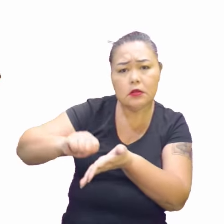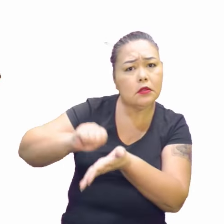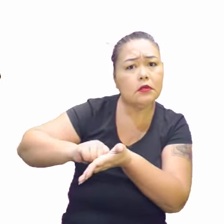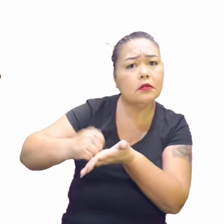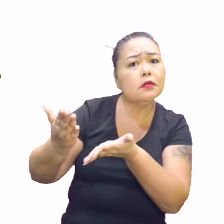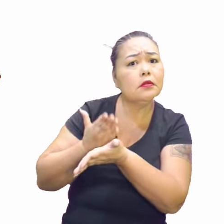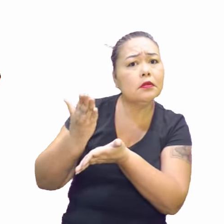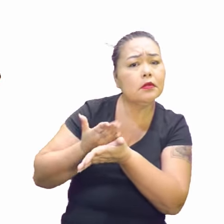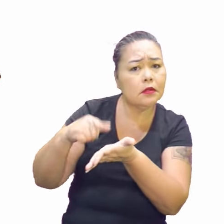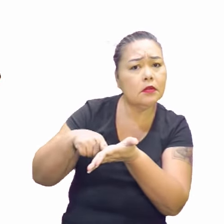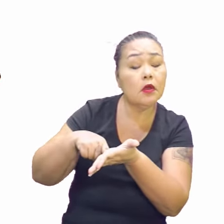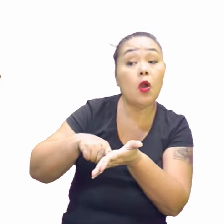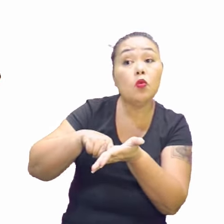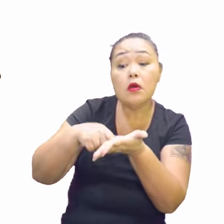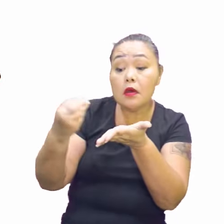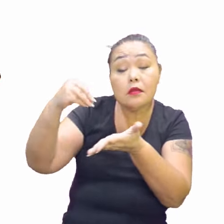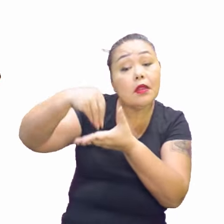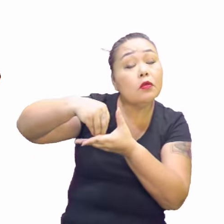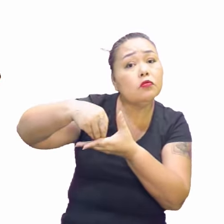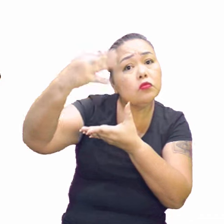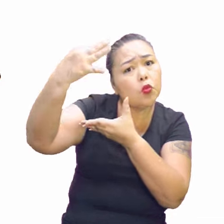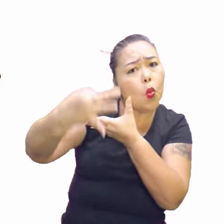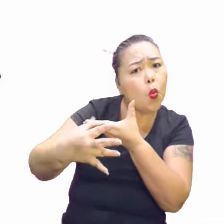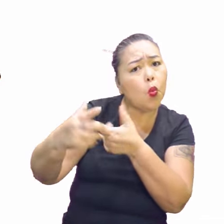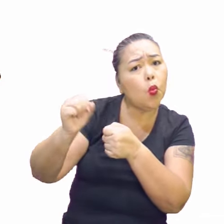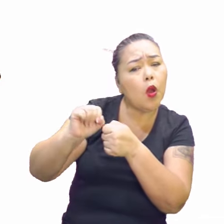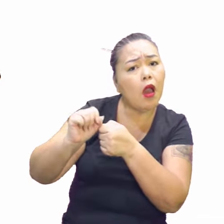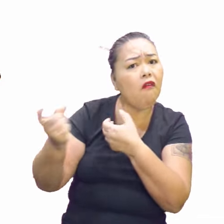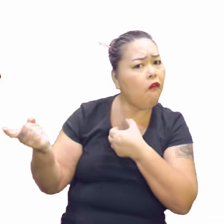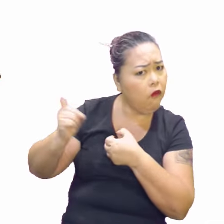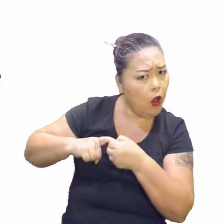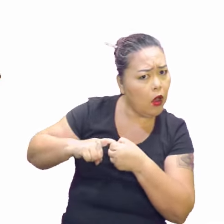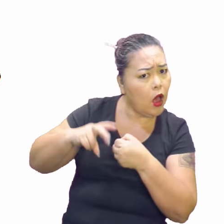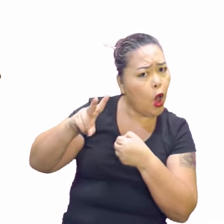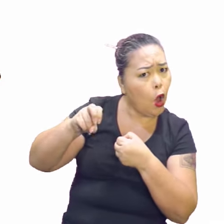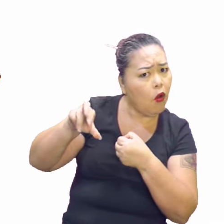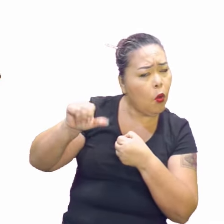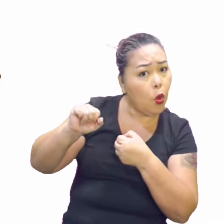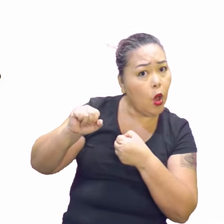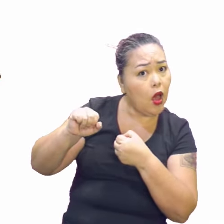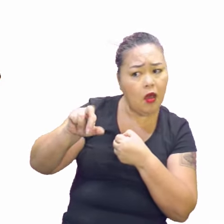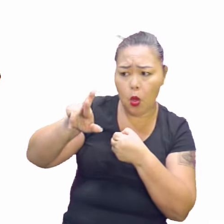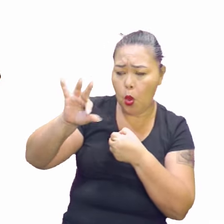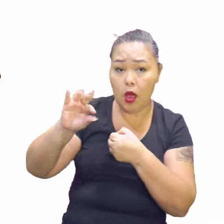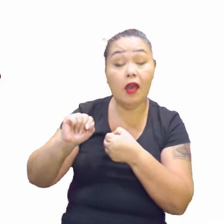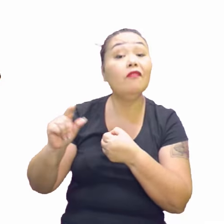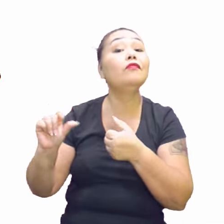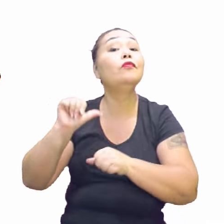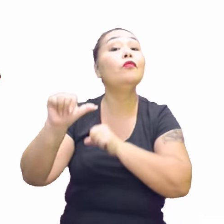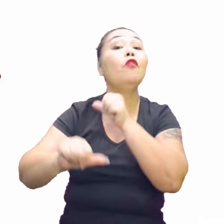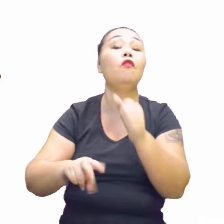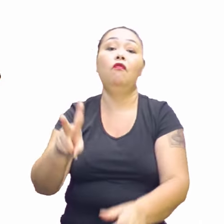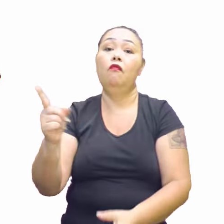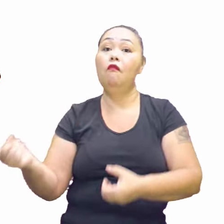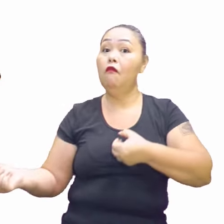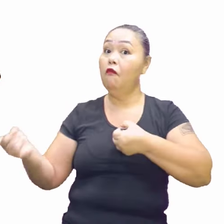seria a forma correta dentro da gramática? Ali, volta. Eu vou tirar esse volta e vou colocar o quê?